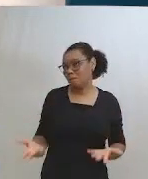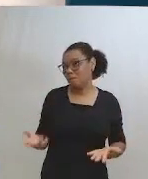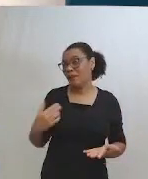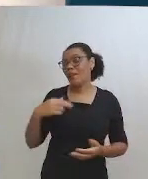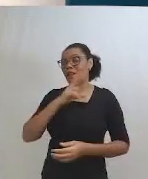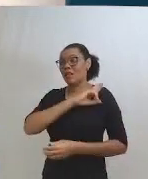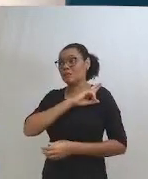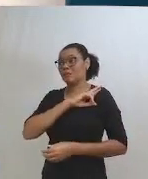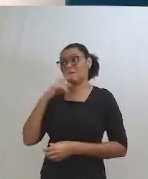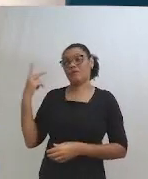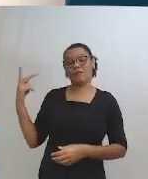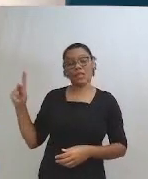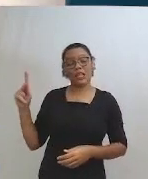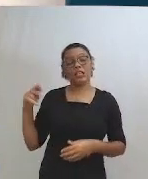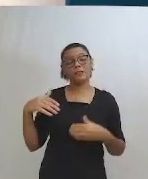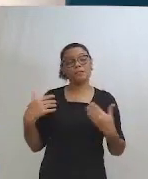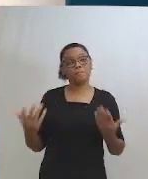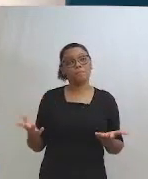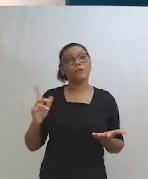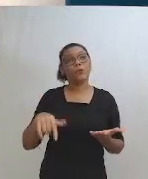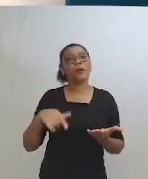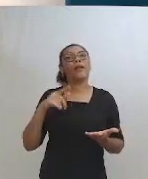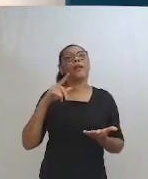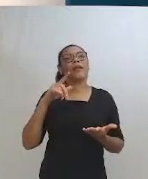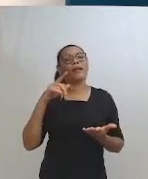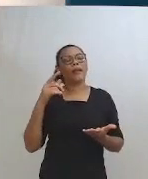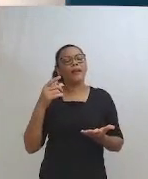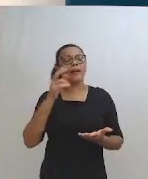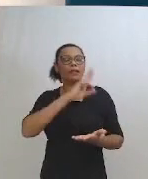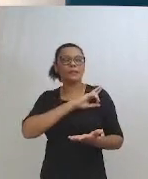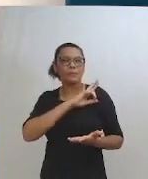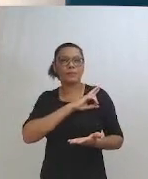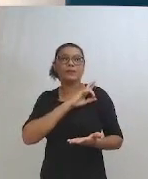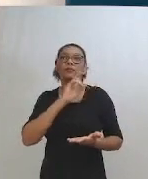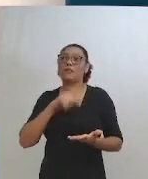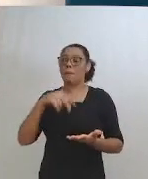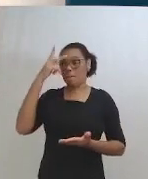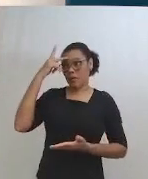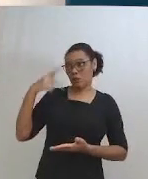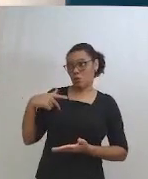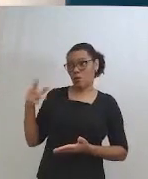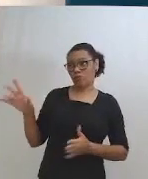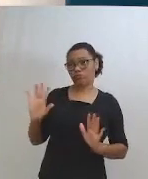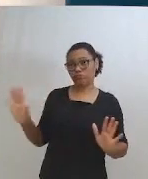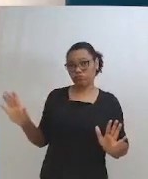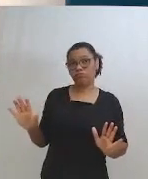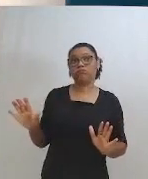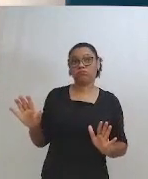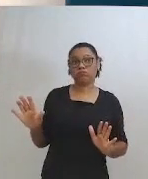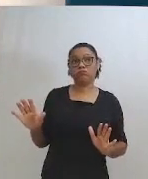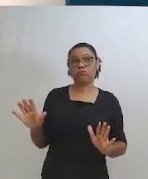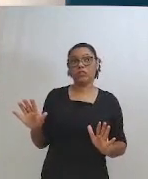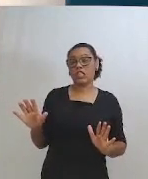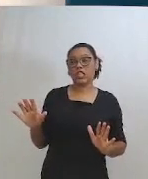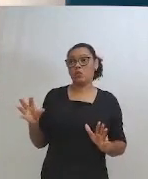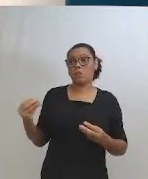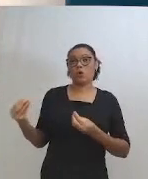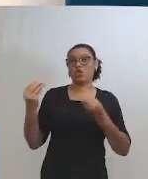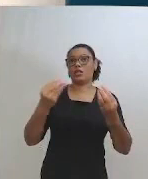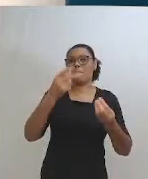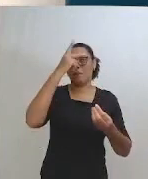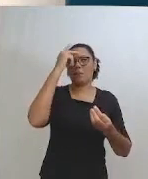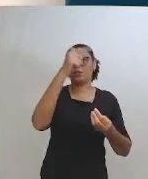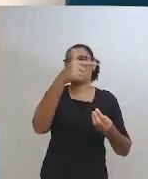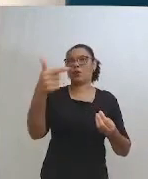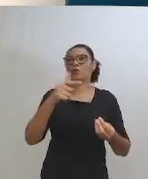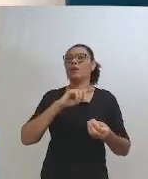que é elementar, que a responsabilidade criminal é pessoal, subjetiva e intransferível, a denúncia se torna